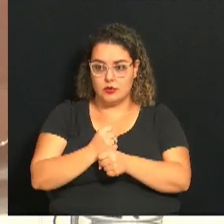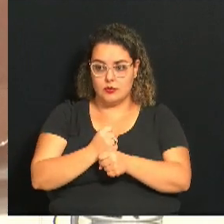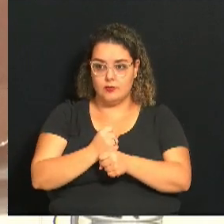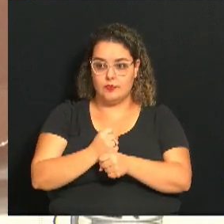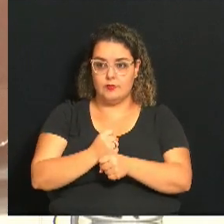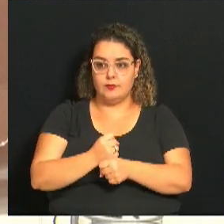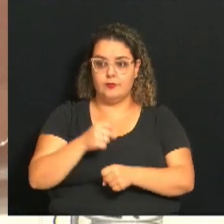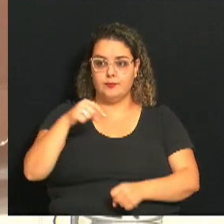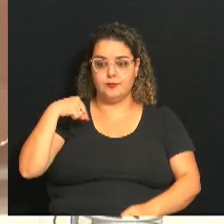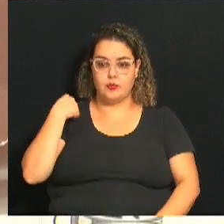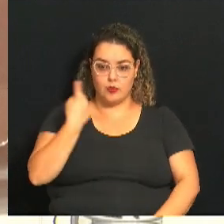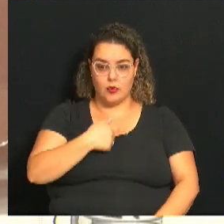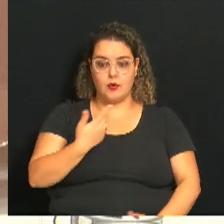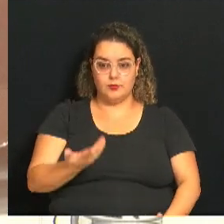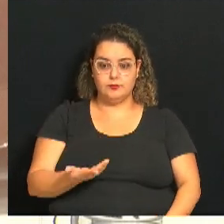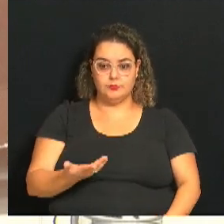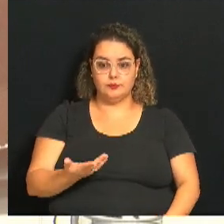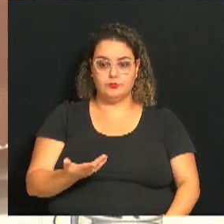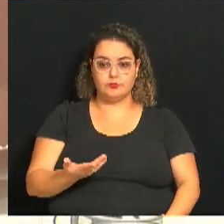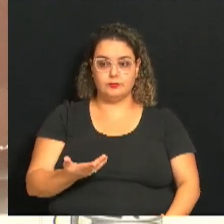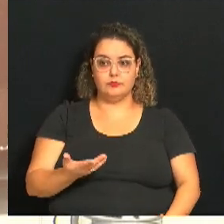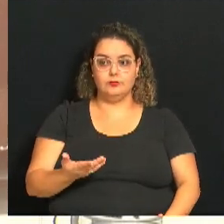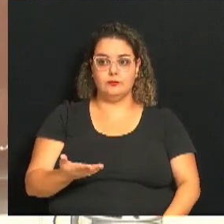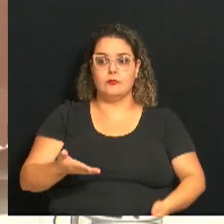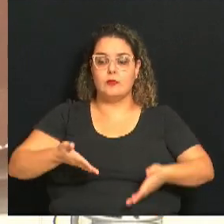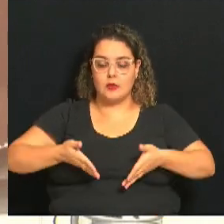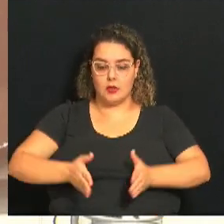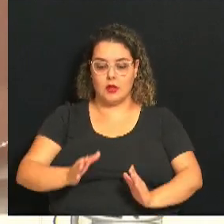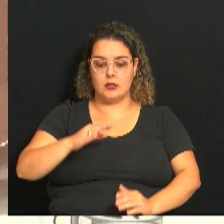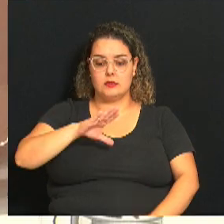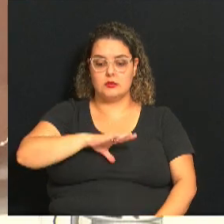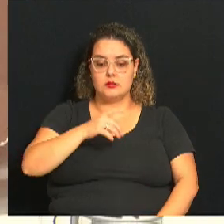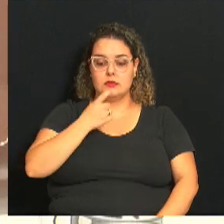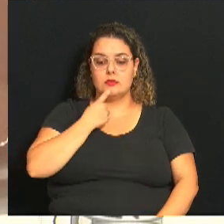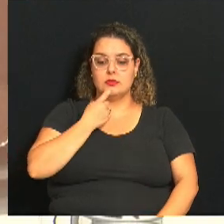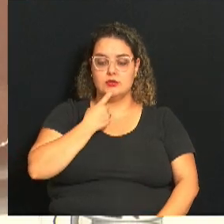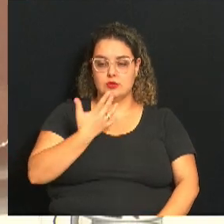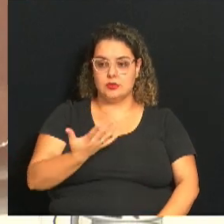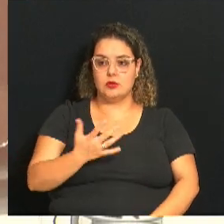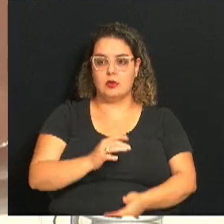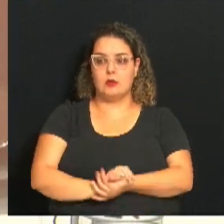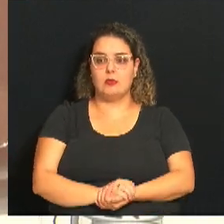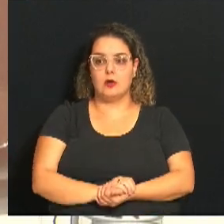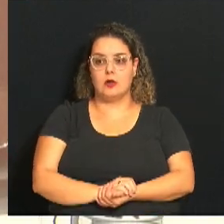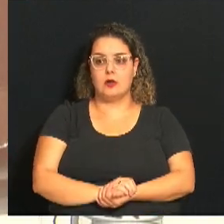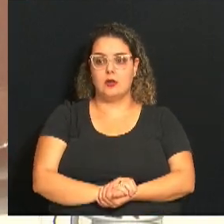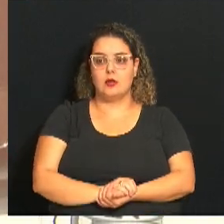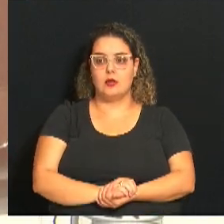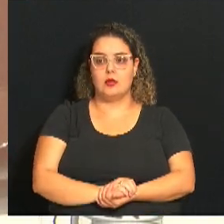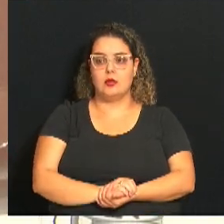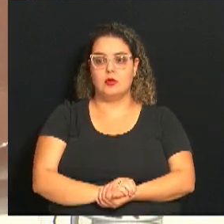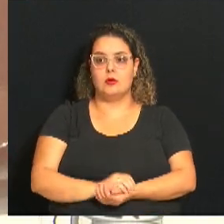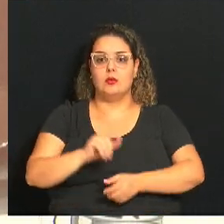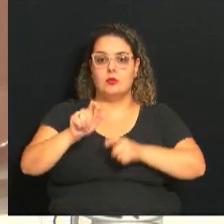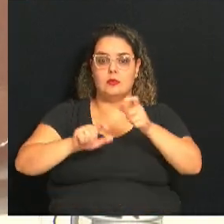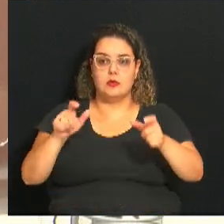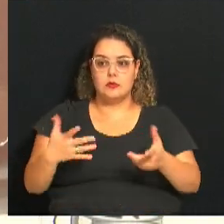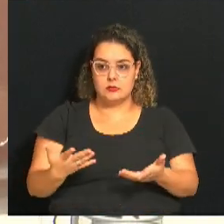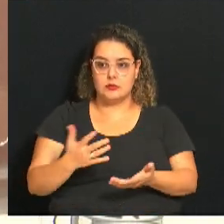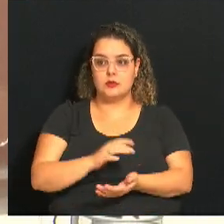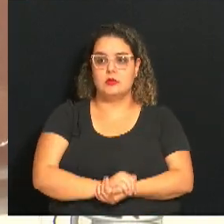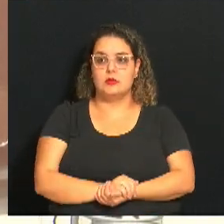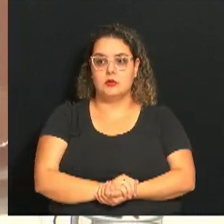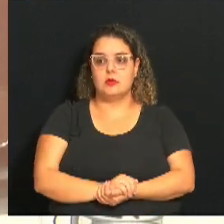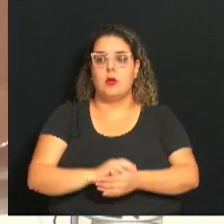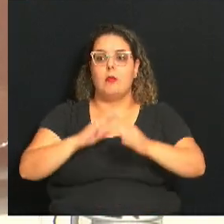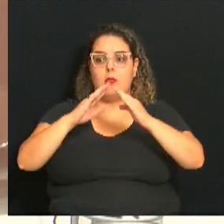somos nascidos em Campinas, e também, né, junto com as pessoas que vieram morar em Campinas,